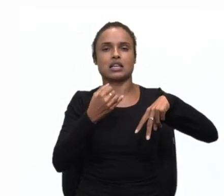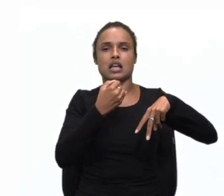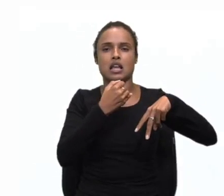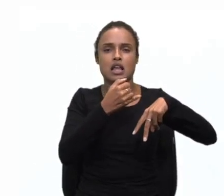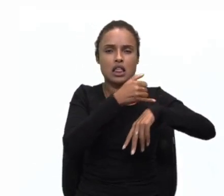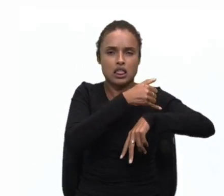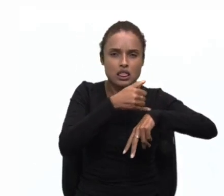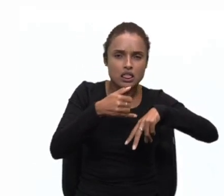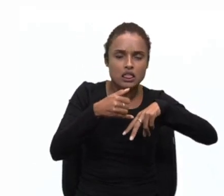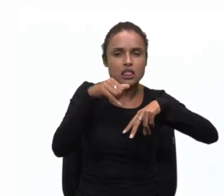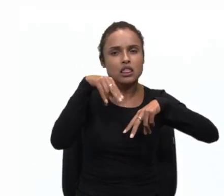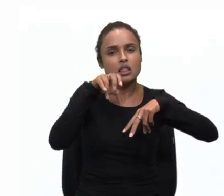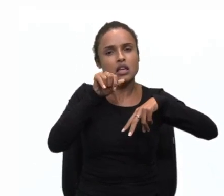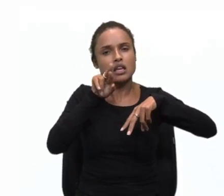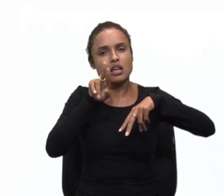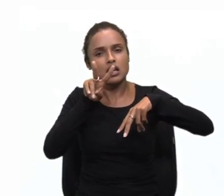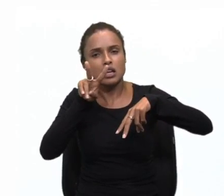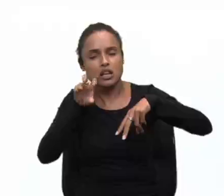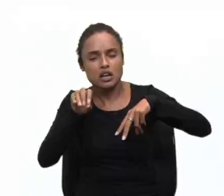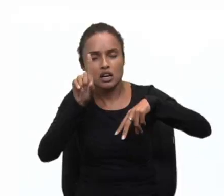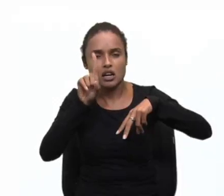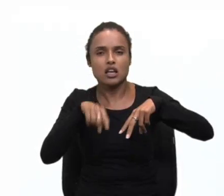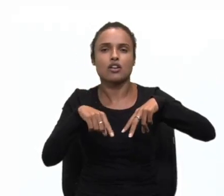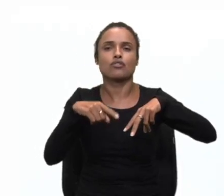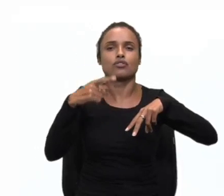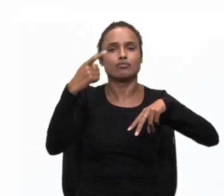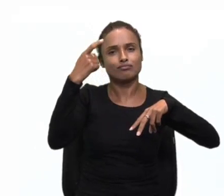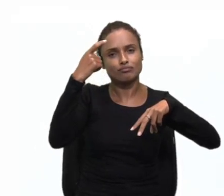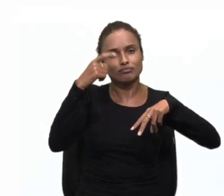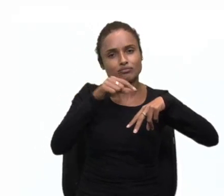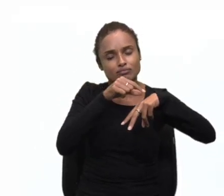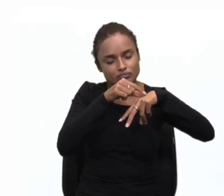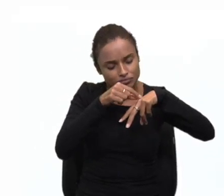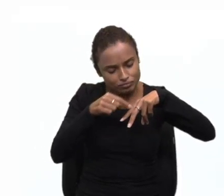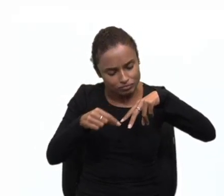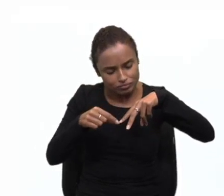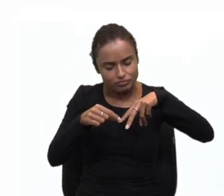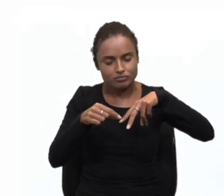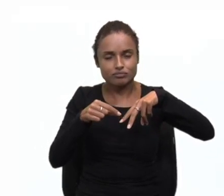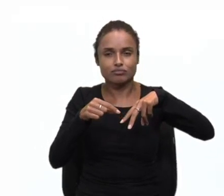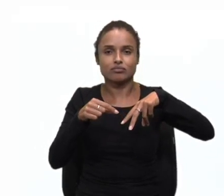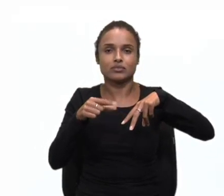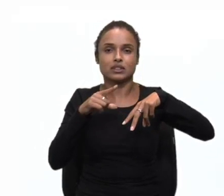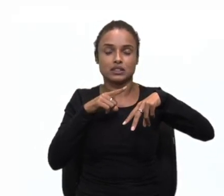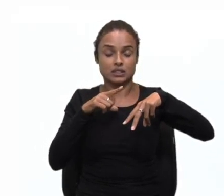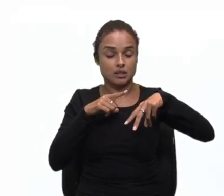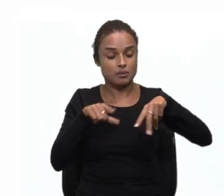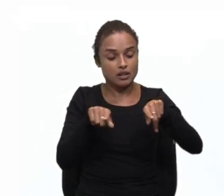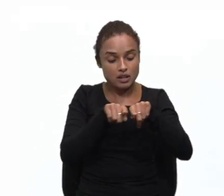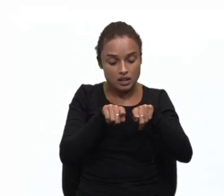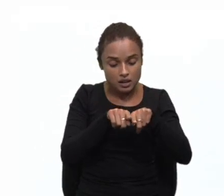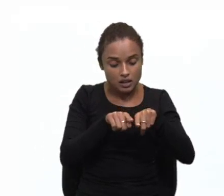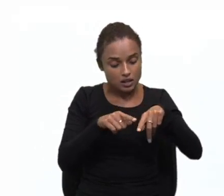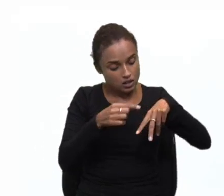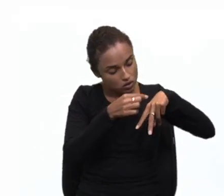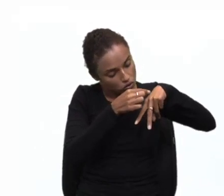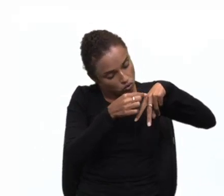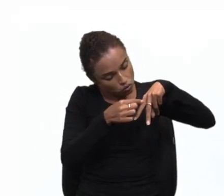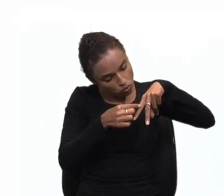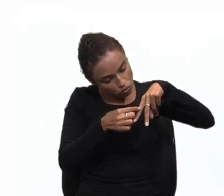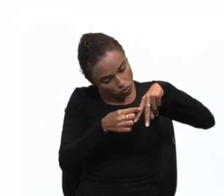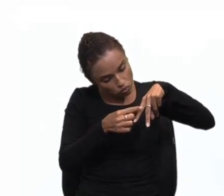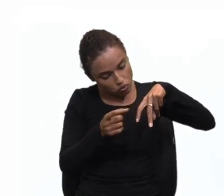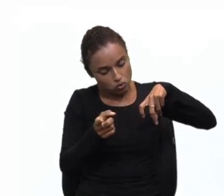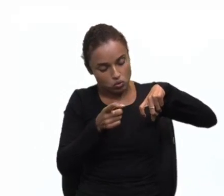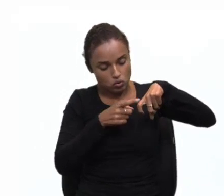o obturatório, que também vão acabar suprindo a articulação do joelho. Calma, que nervo a gente